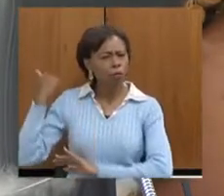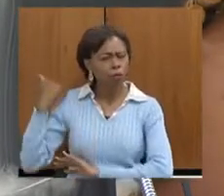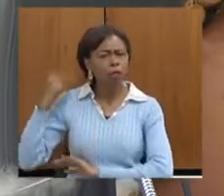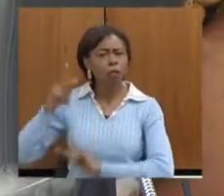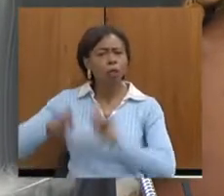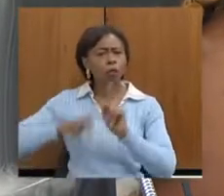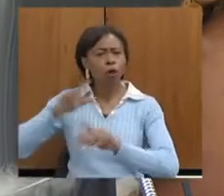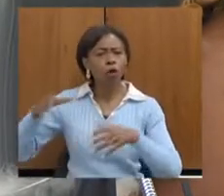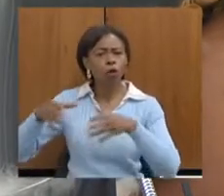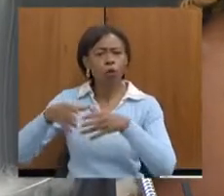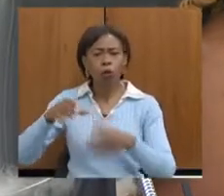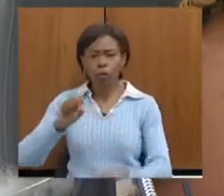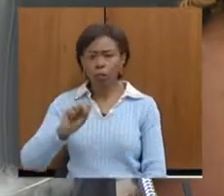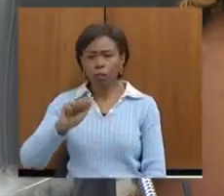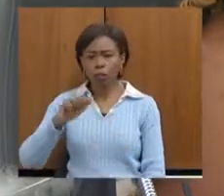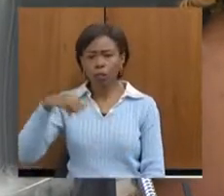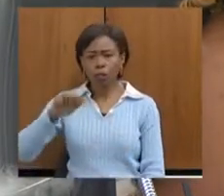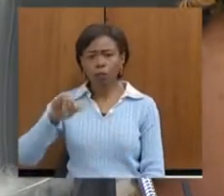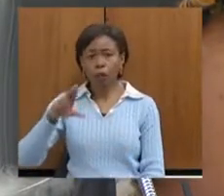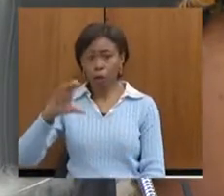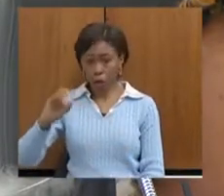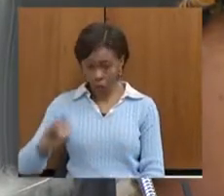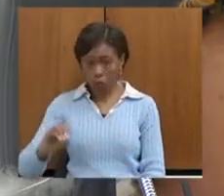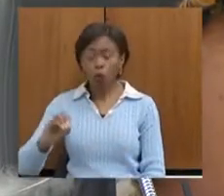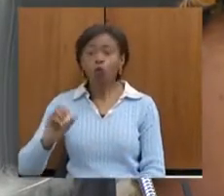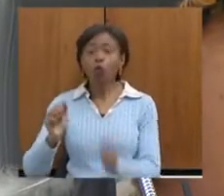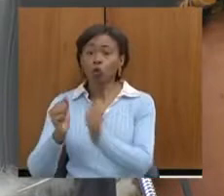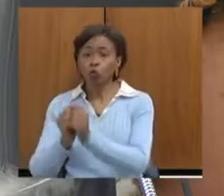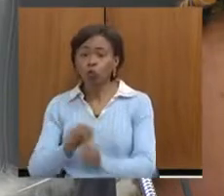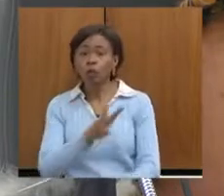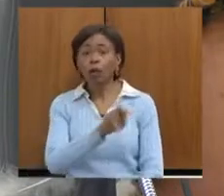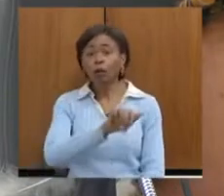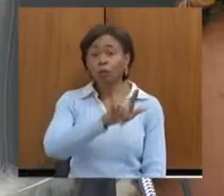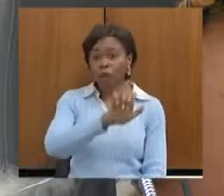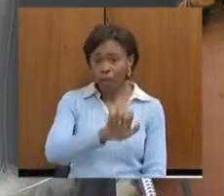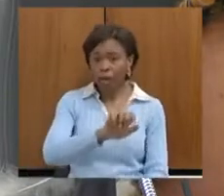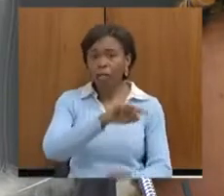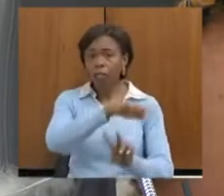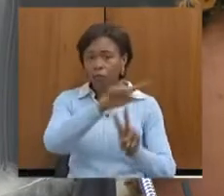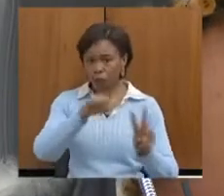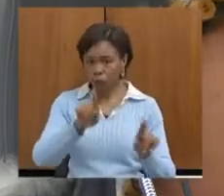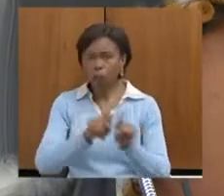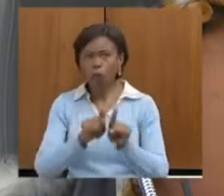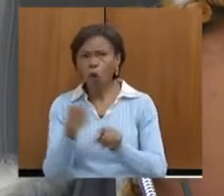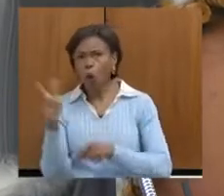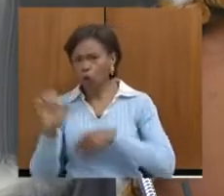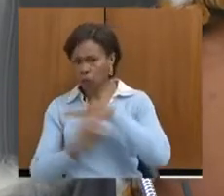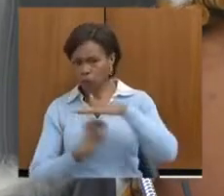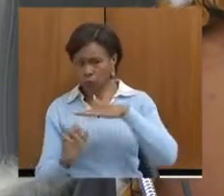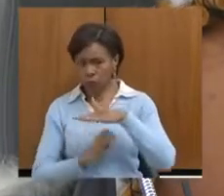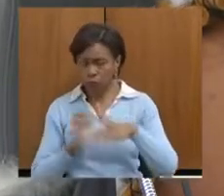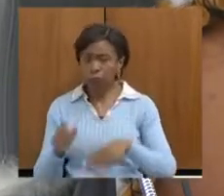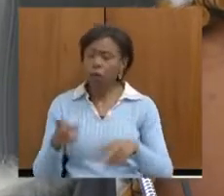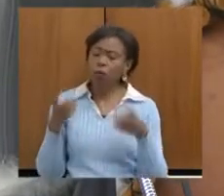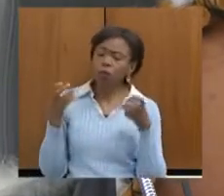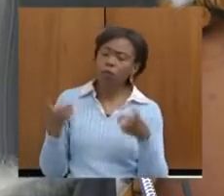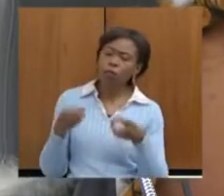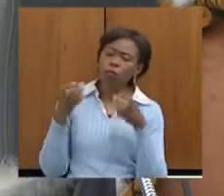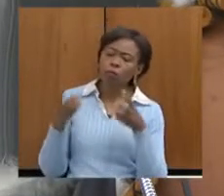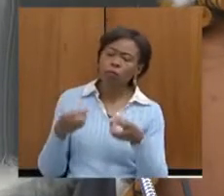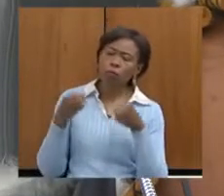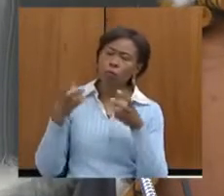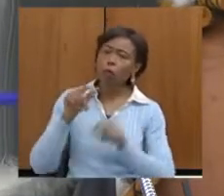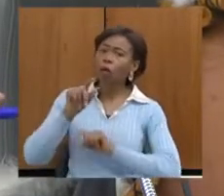da Samarco estavam ali com a gente dá vale de outras empresas sistematicamente disputando os atingidos Nos